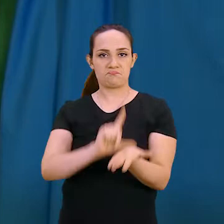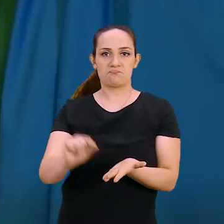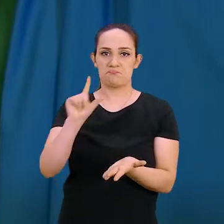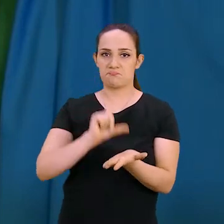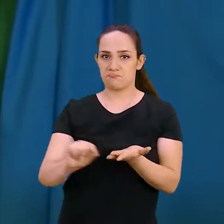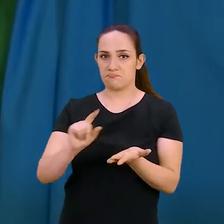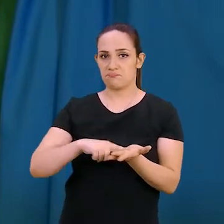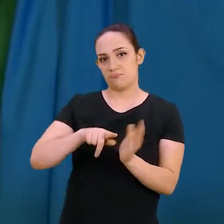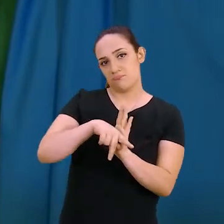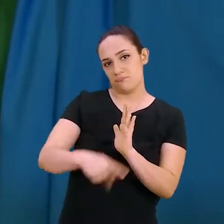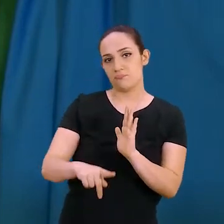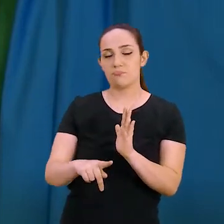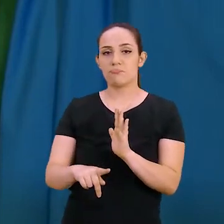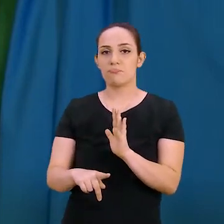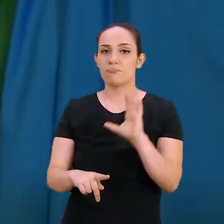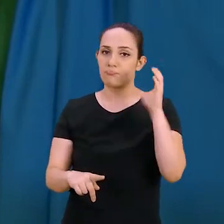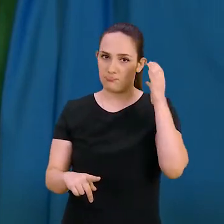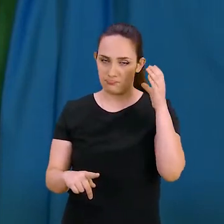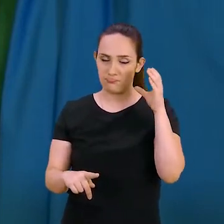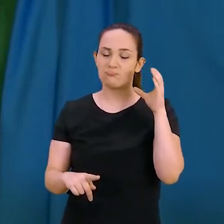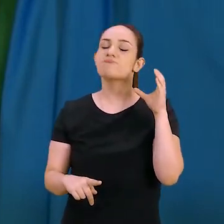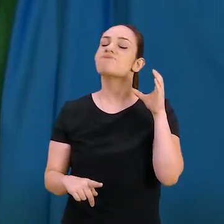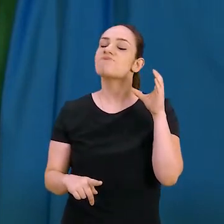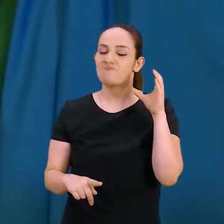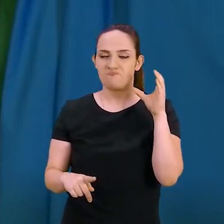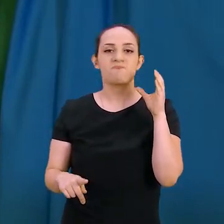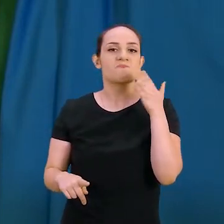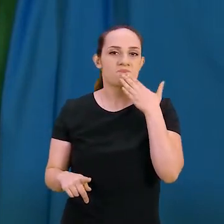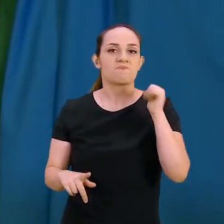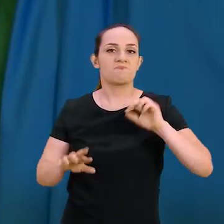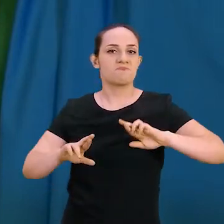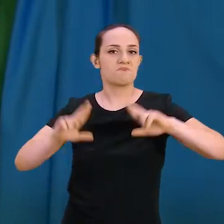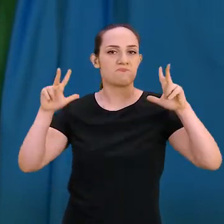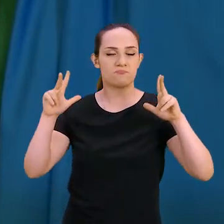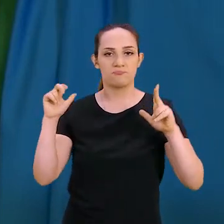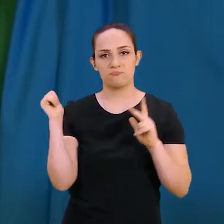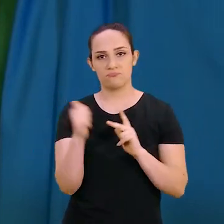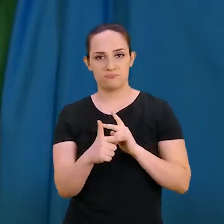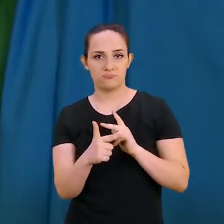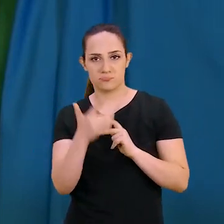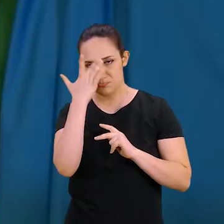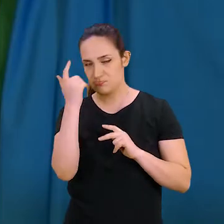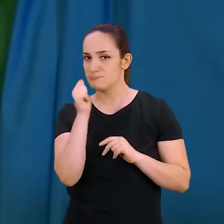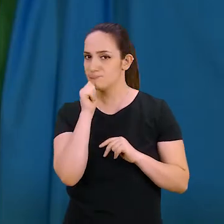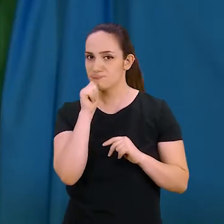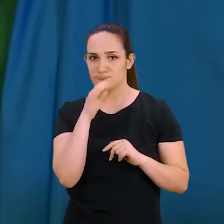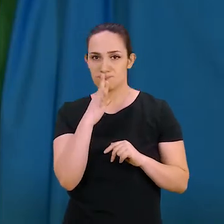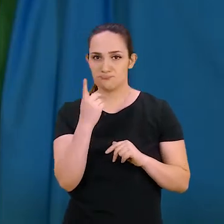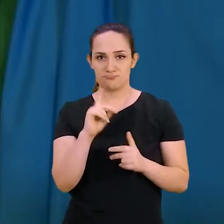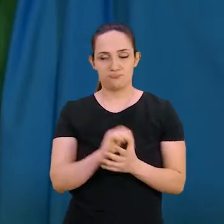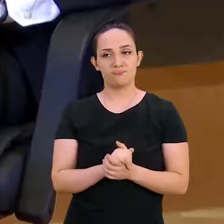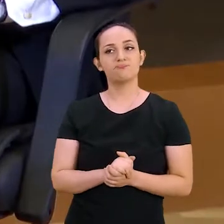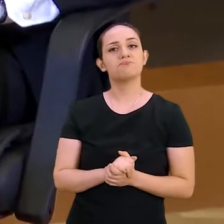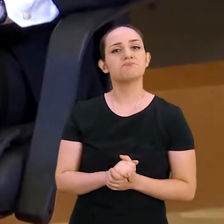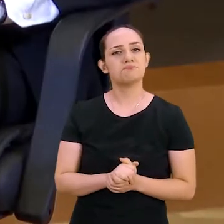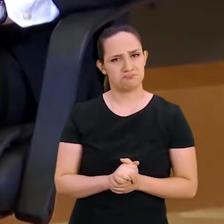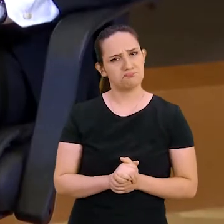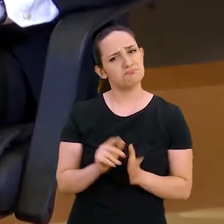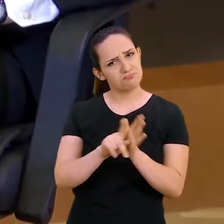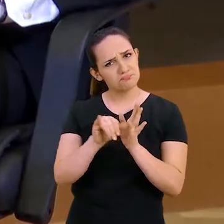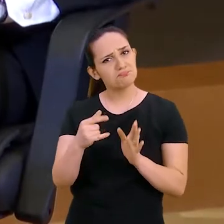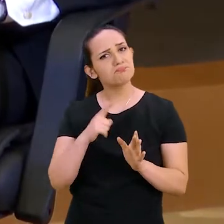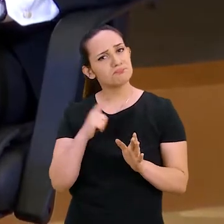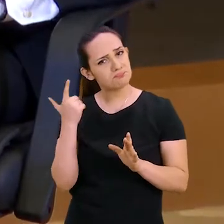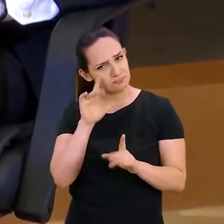do desenvolvimento do artigo científico dele será bem diferenciado daquele que não teve o contato ainda. Realmente o